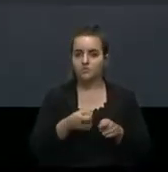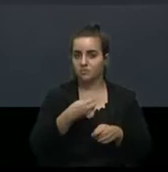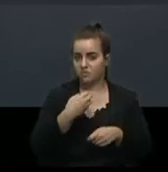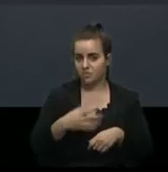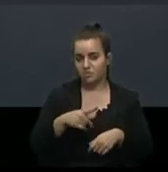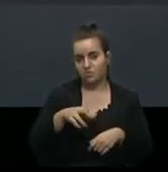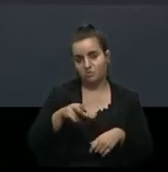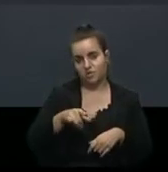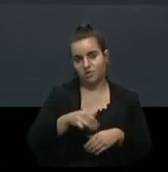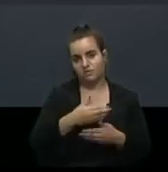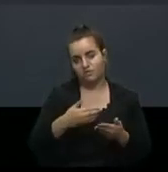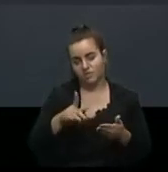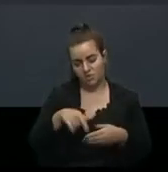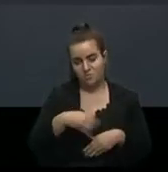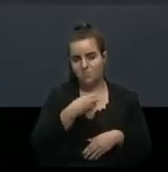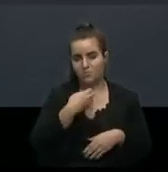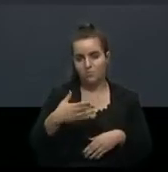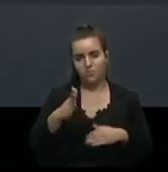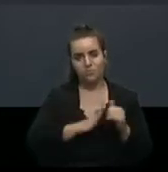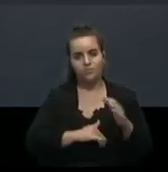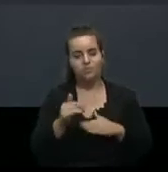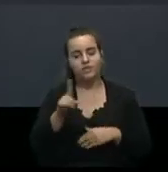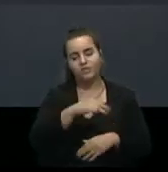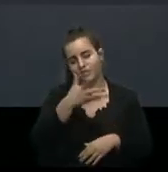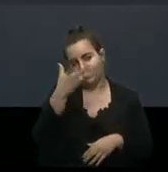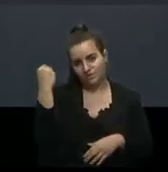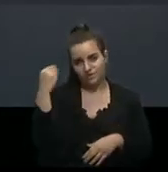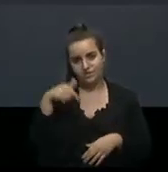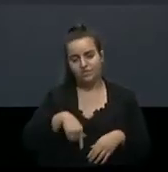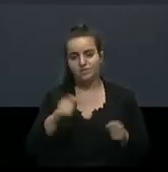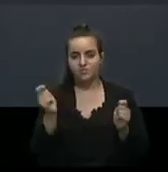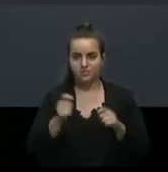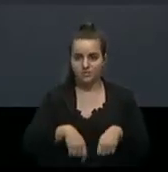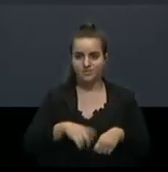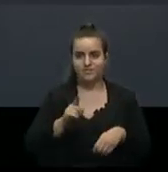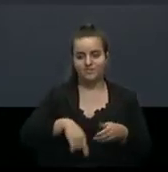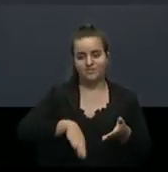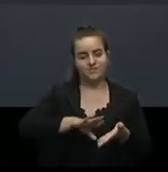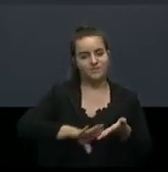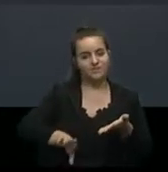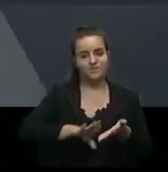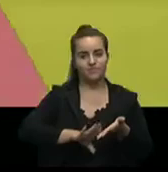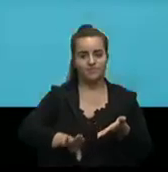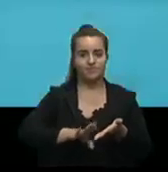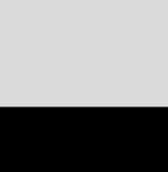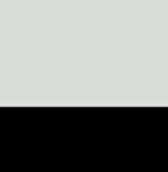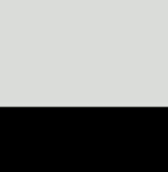probabilidade de você ser um grande profissional. Não deixe que essa hipótese seja descartada.